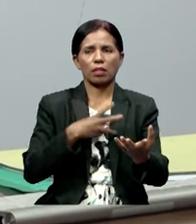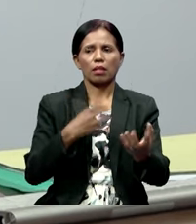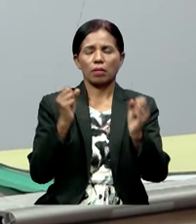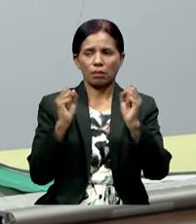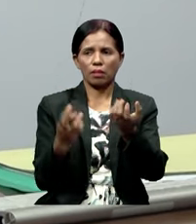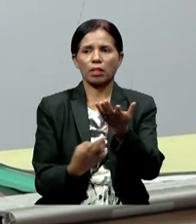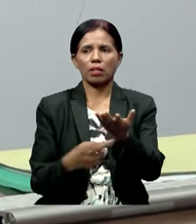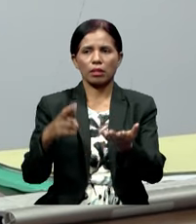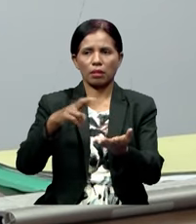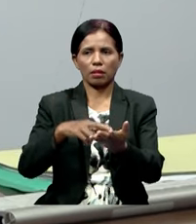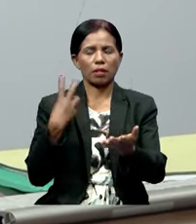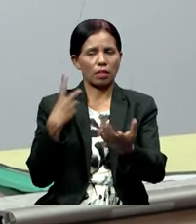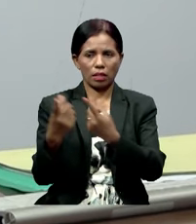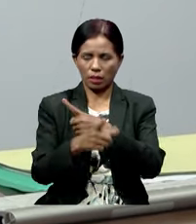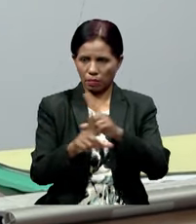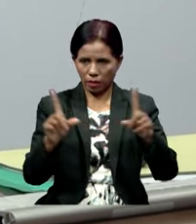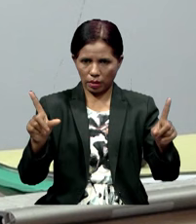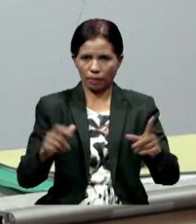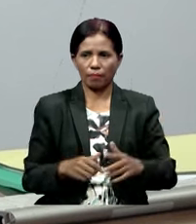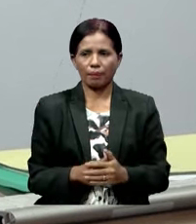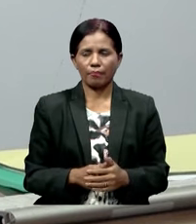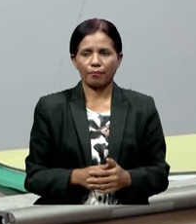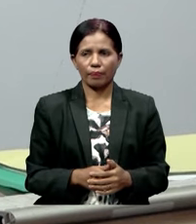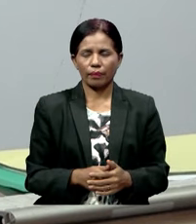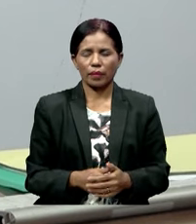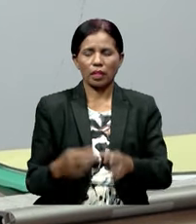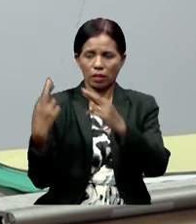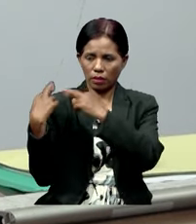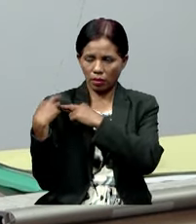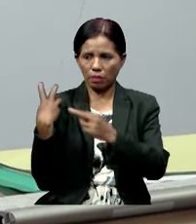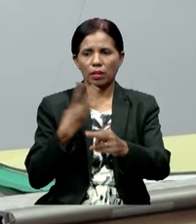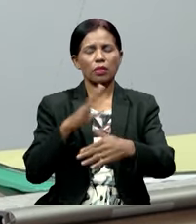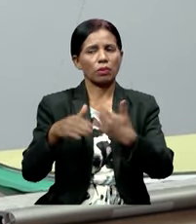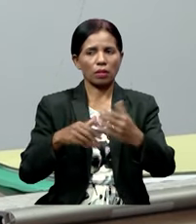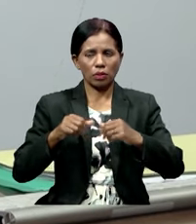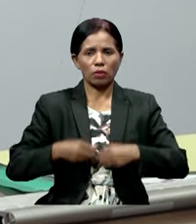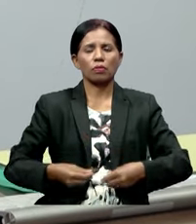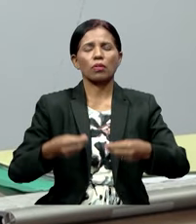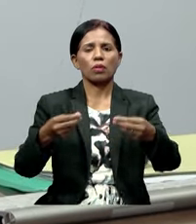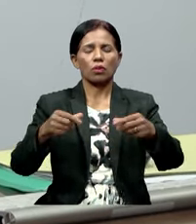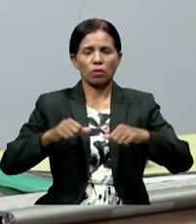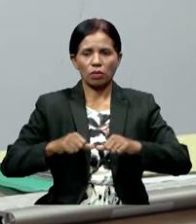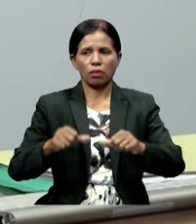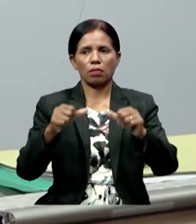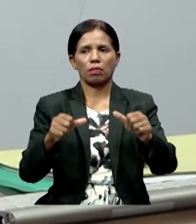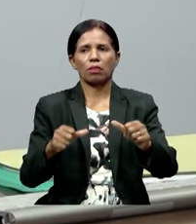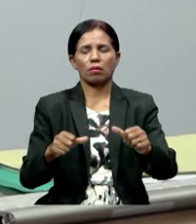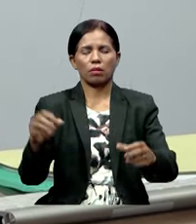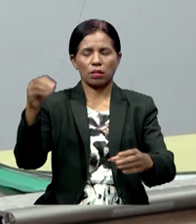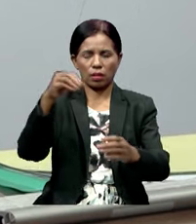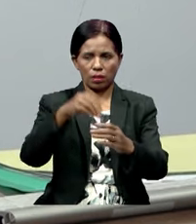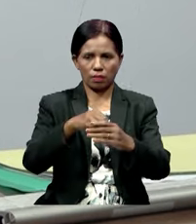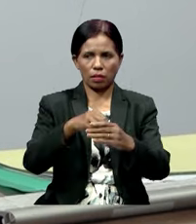está foi em reta pelo vale da liberdade. Então responsabilidade vai da outro para for continuidade vai luta. Heróis iranianos,